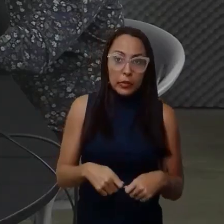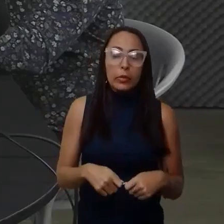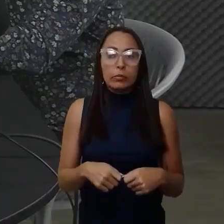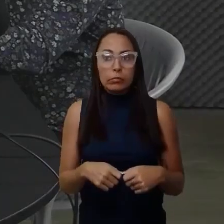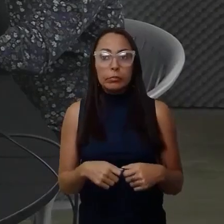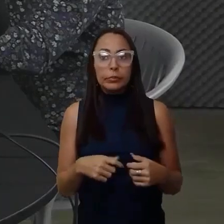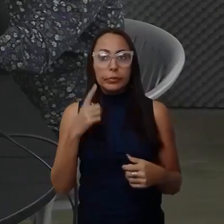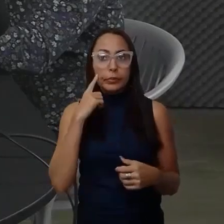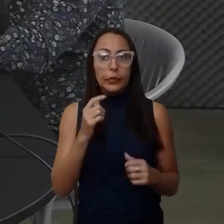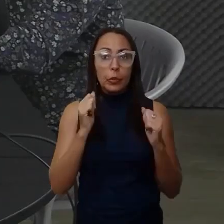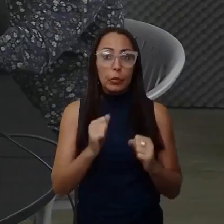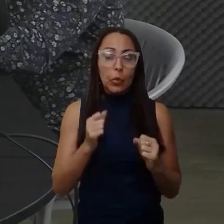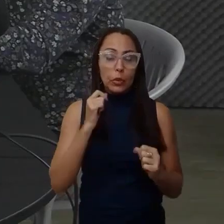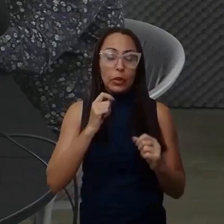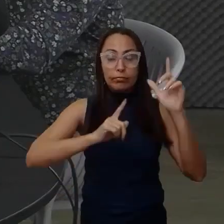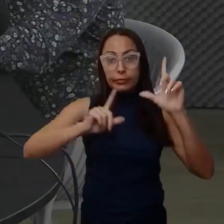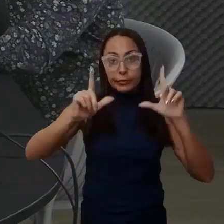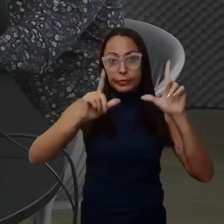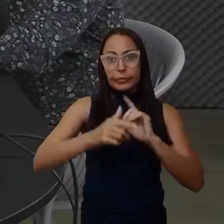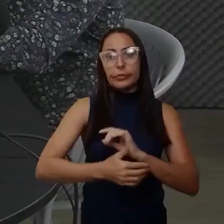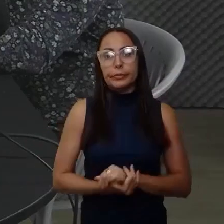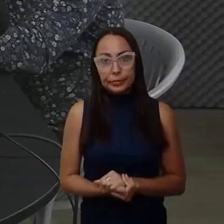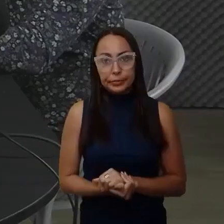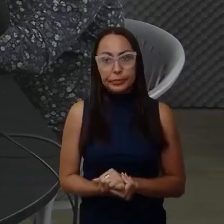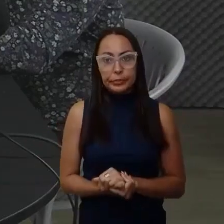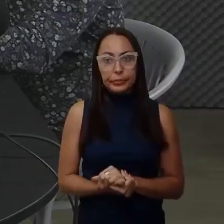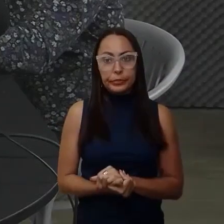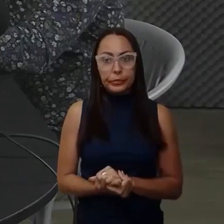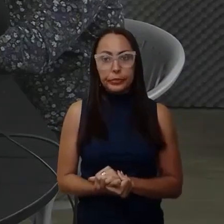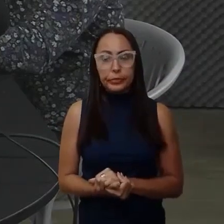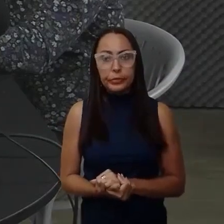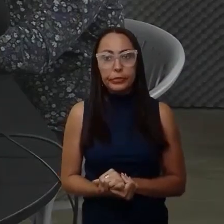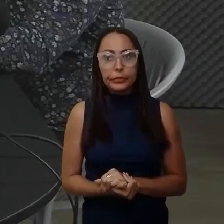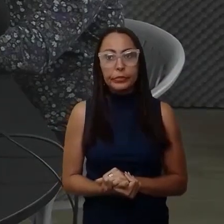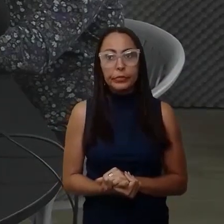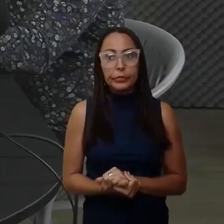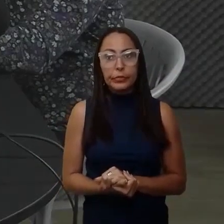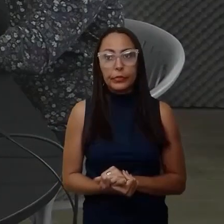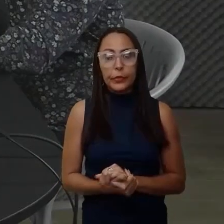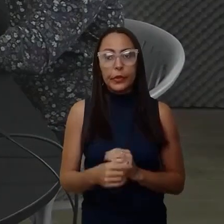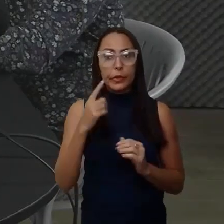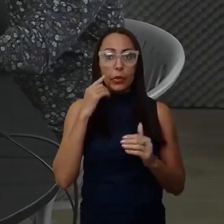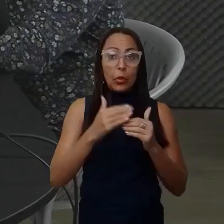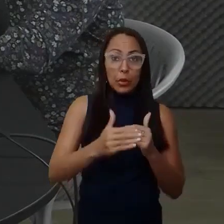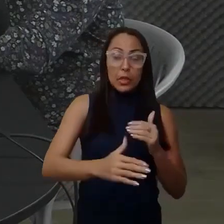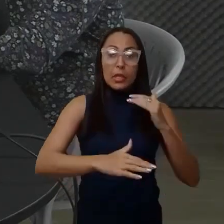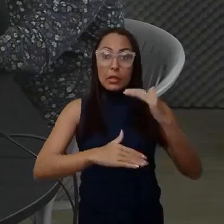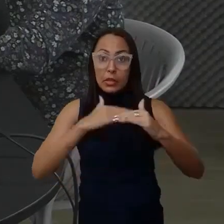é o poder da televisão, né, de alcançar grandes públicos, né? Então, comecei a